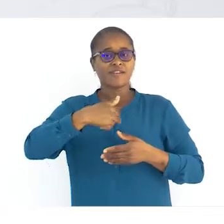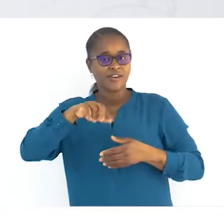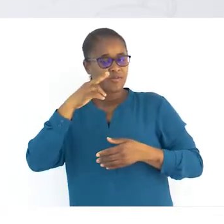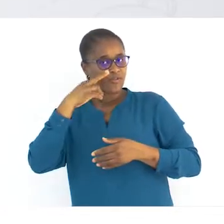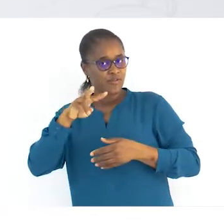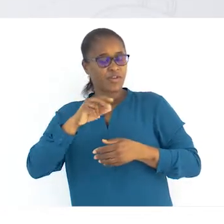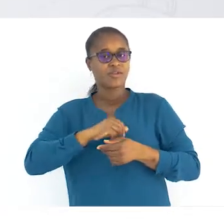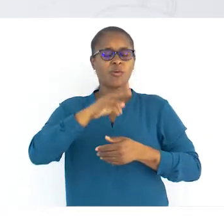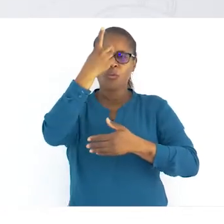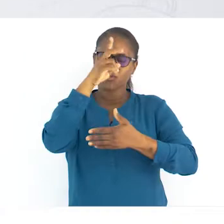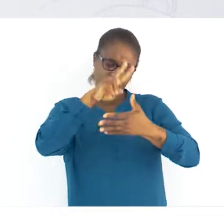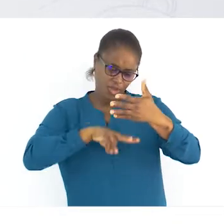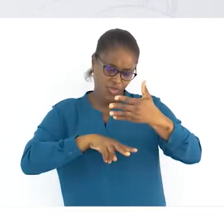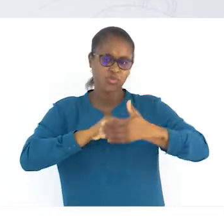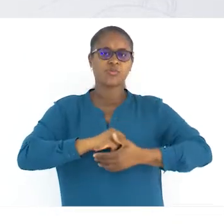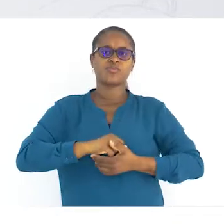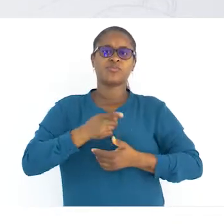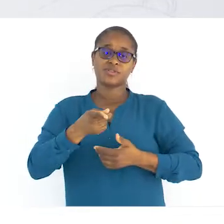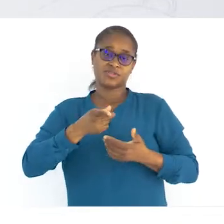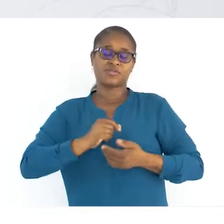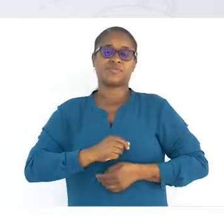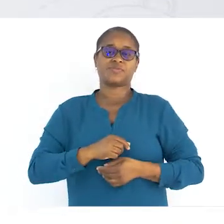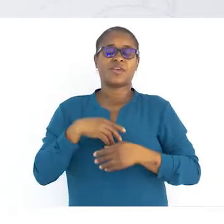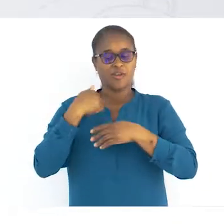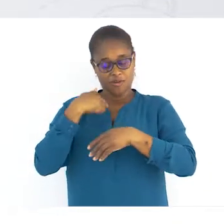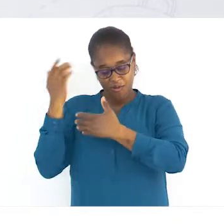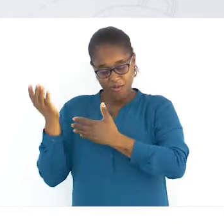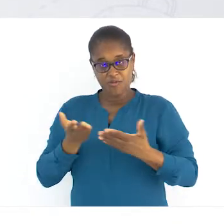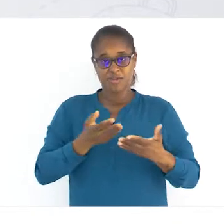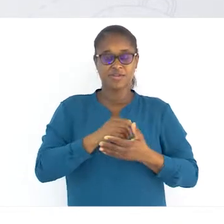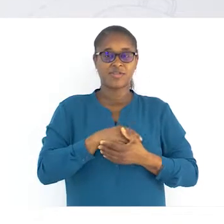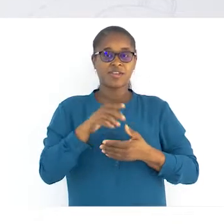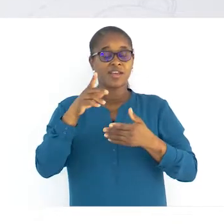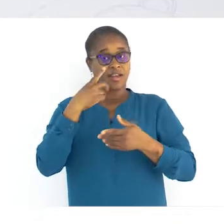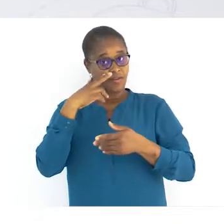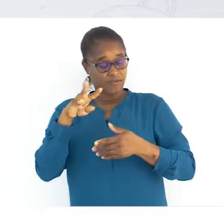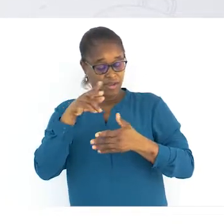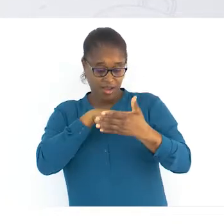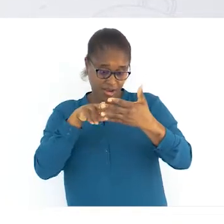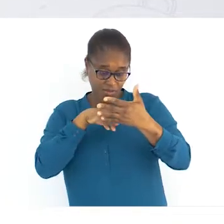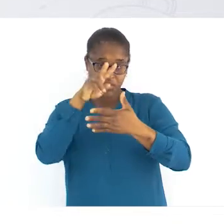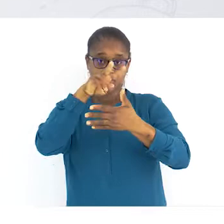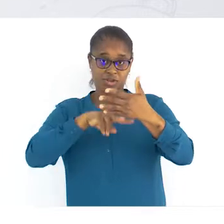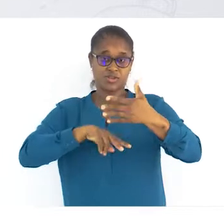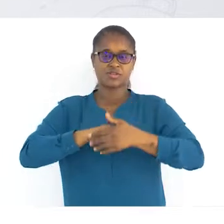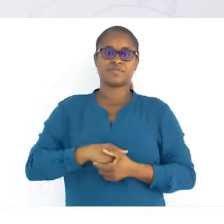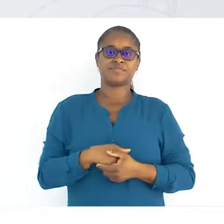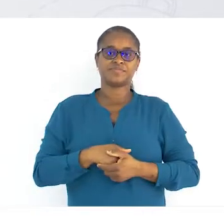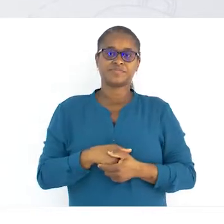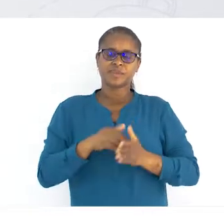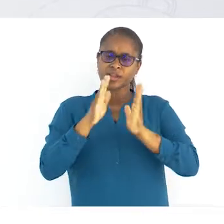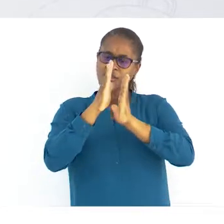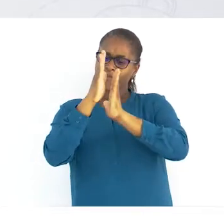ver um texto. Neste caso, convido-vos a seguir a leitura do texto. Na fila de